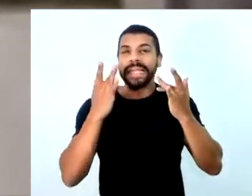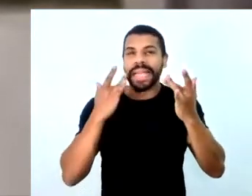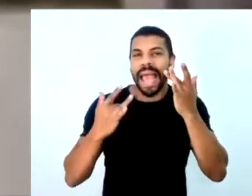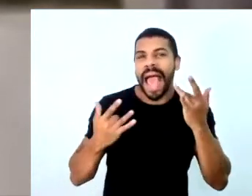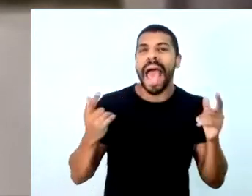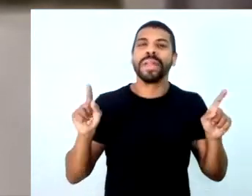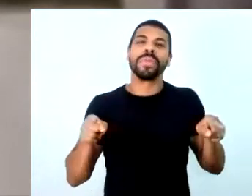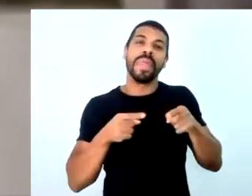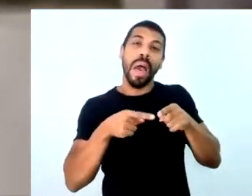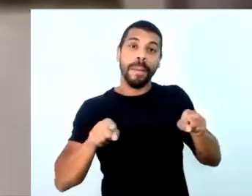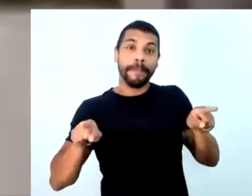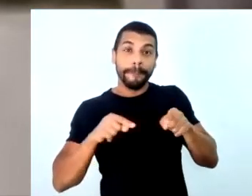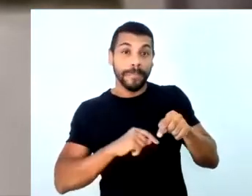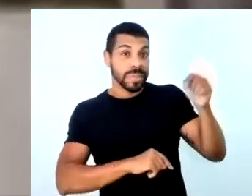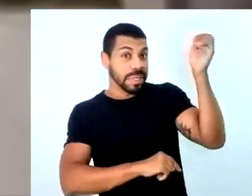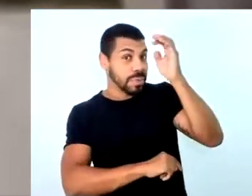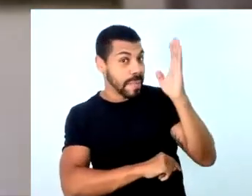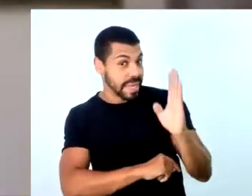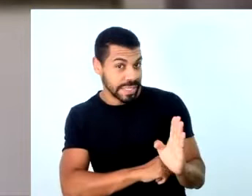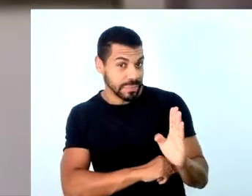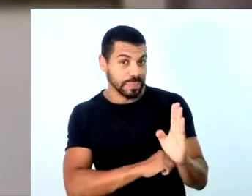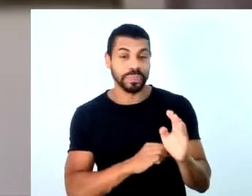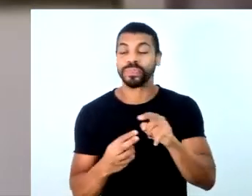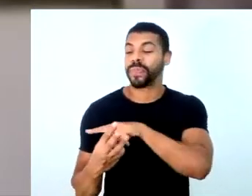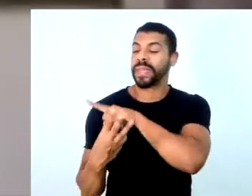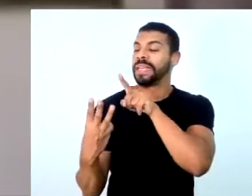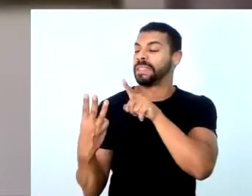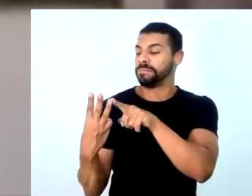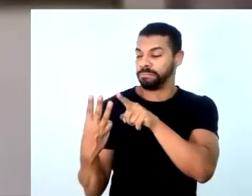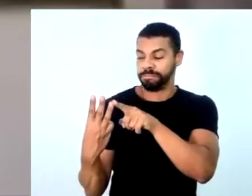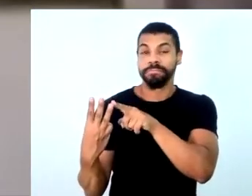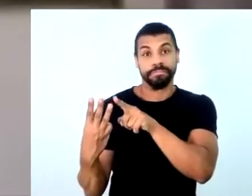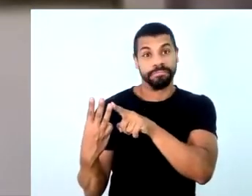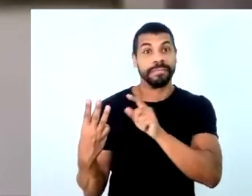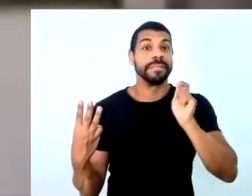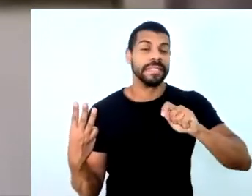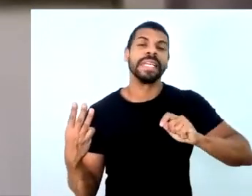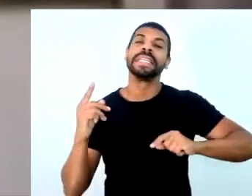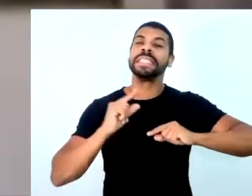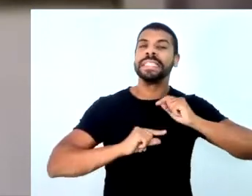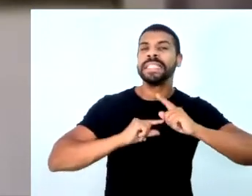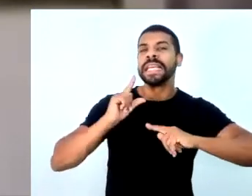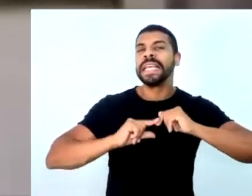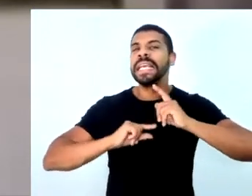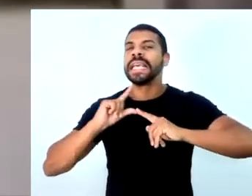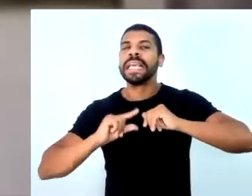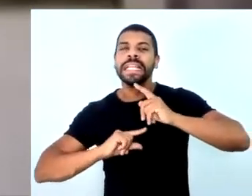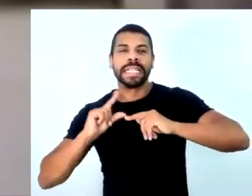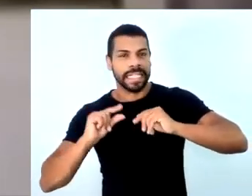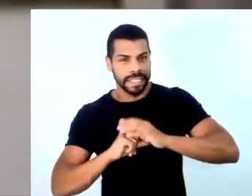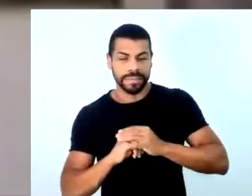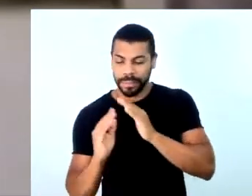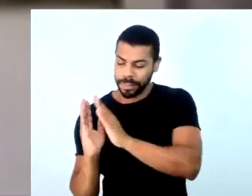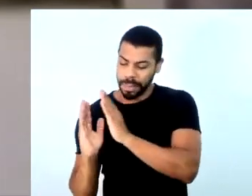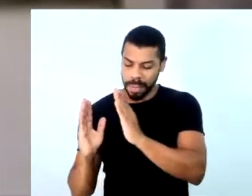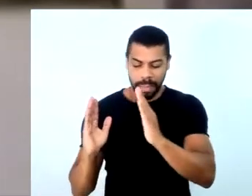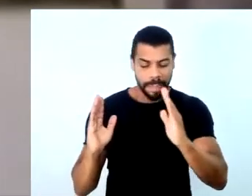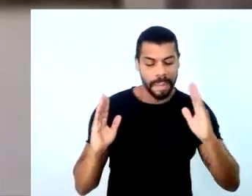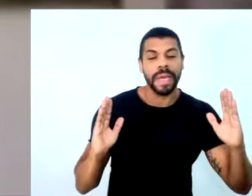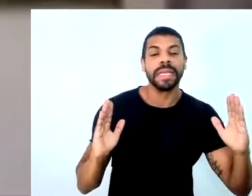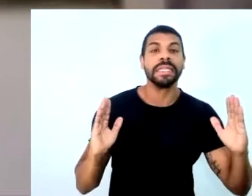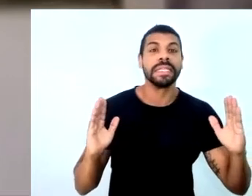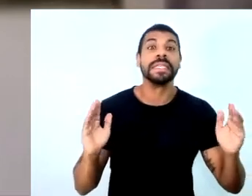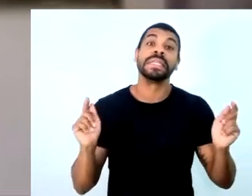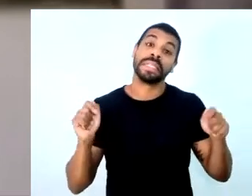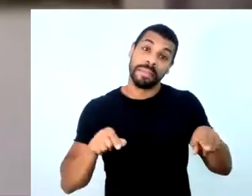no teatro brasileiro, na música brasileira. E, por último, a série Chão de Estrelas, que é do Wilton Lacerda. É